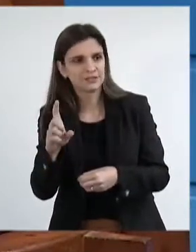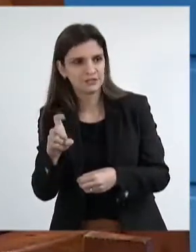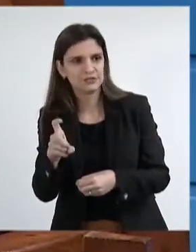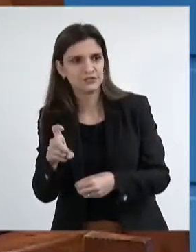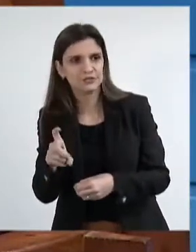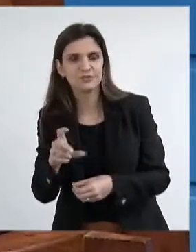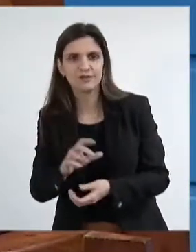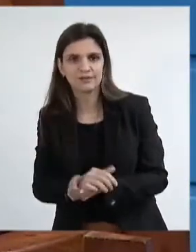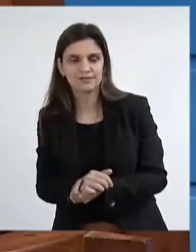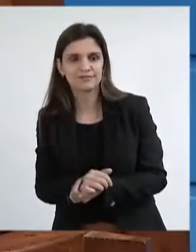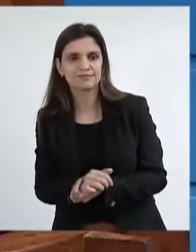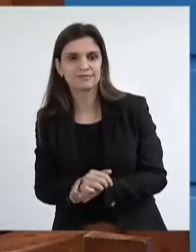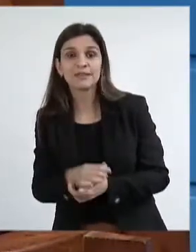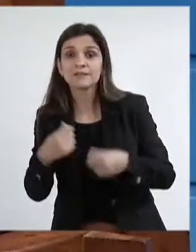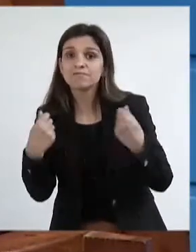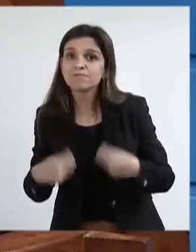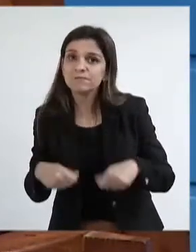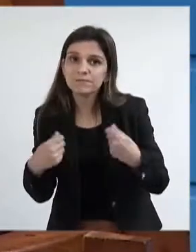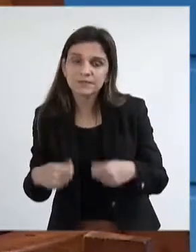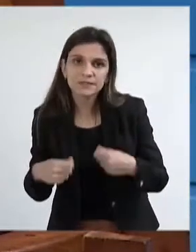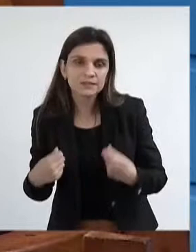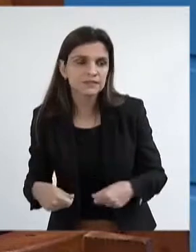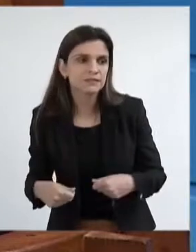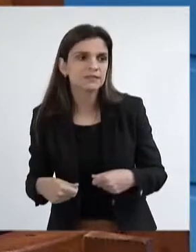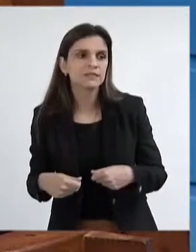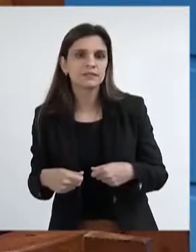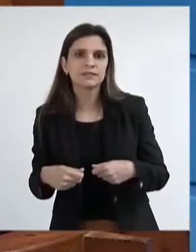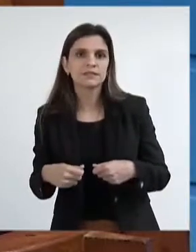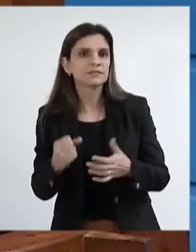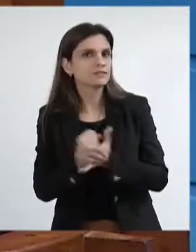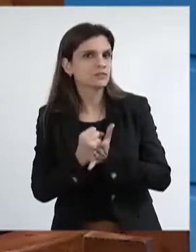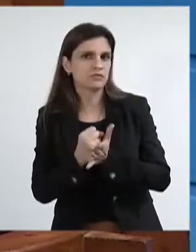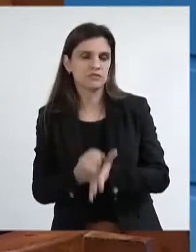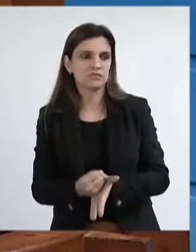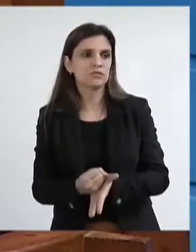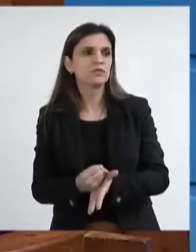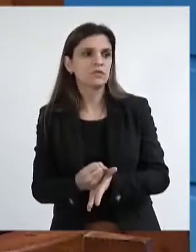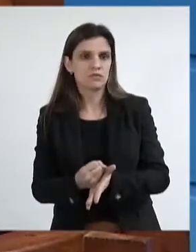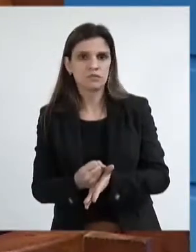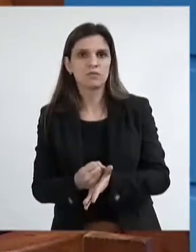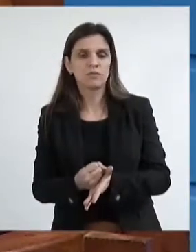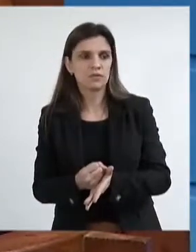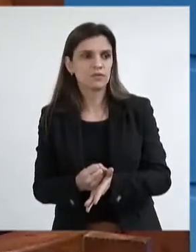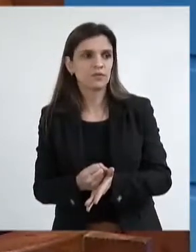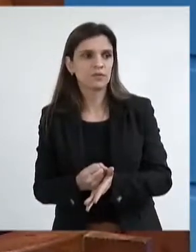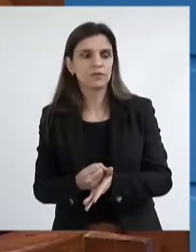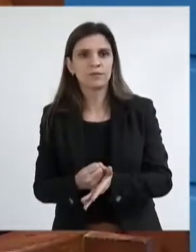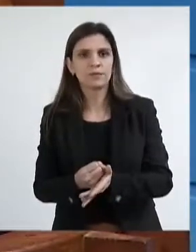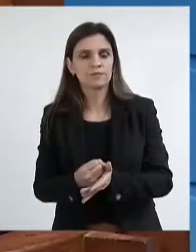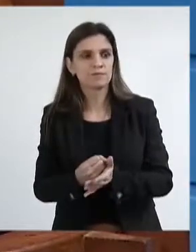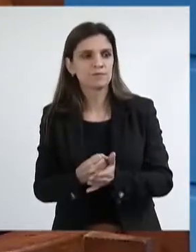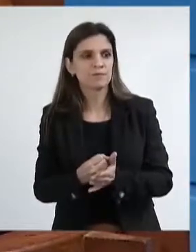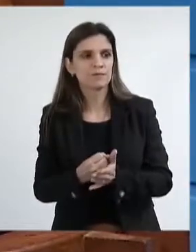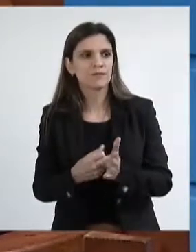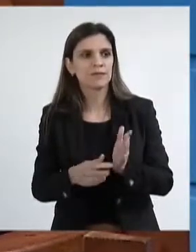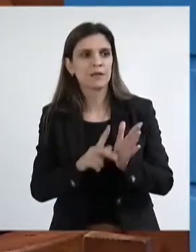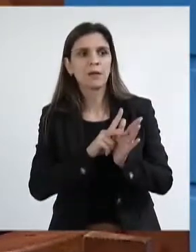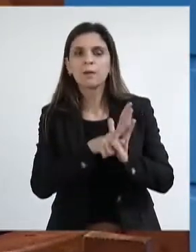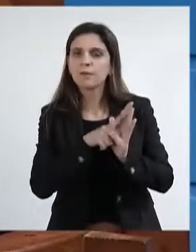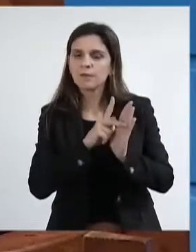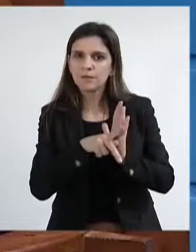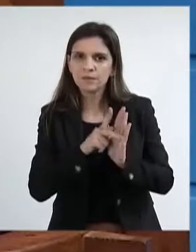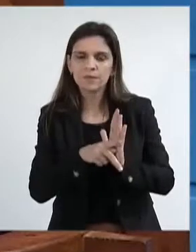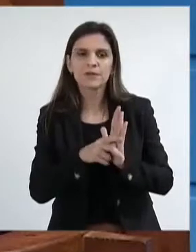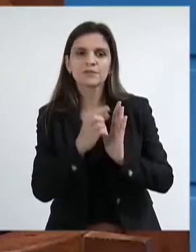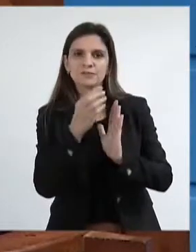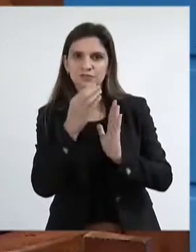muito. Dourados, infelizmente, não tem mais condição financeira depois de um plano de cargos e carreiras remuneradas que foi